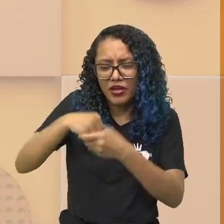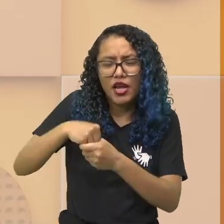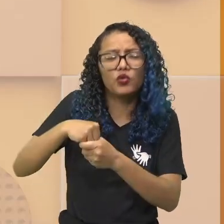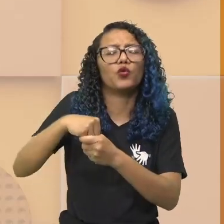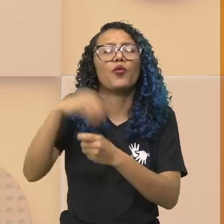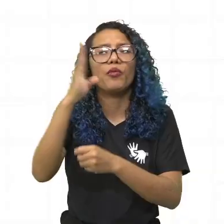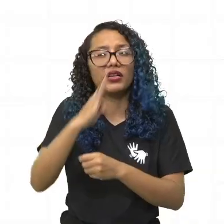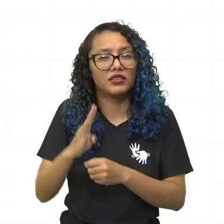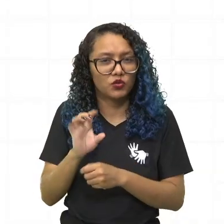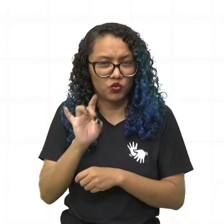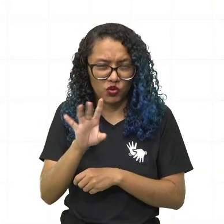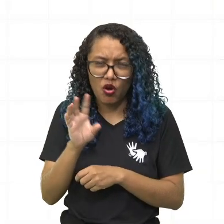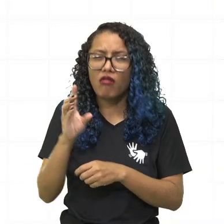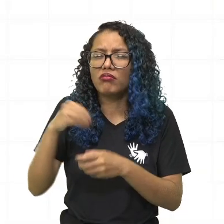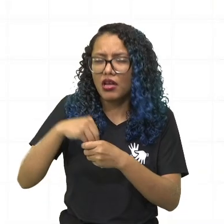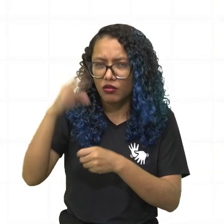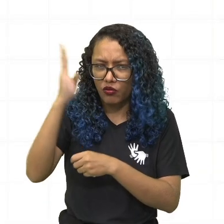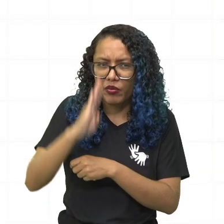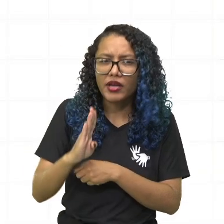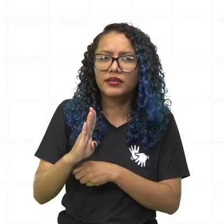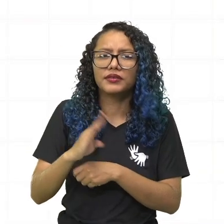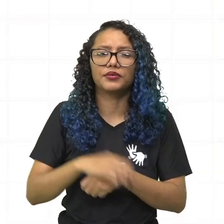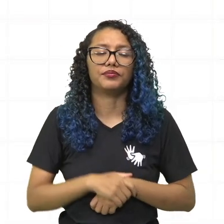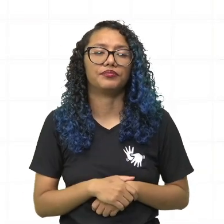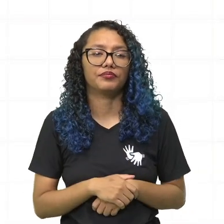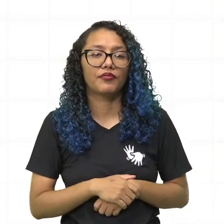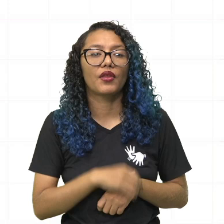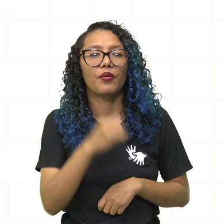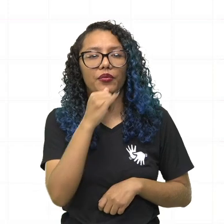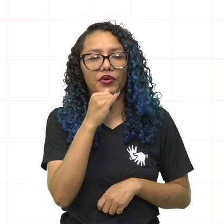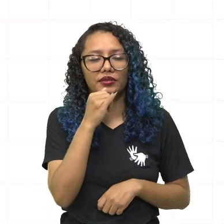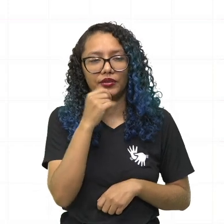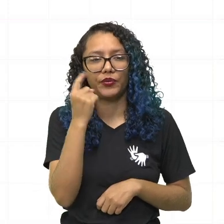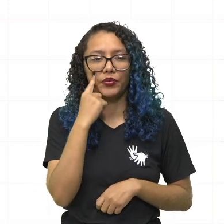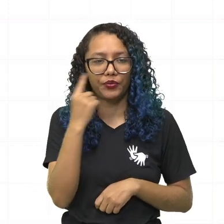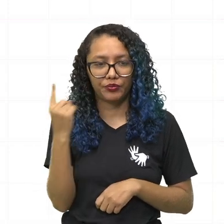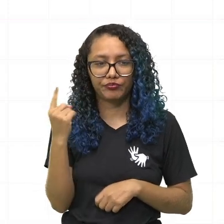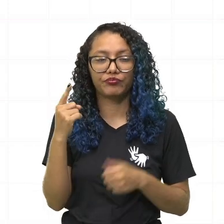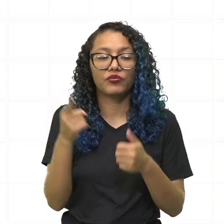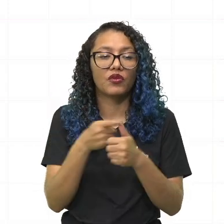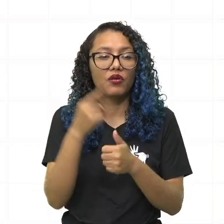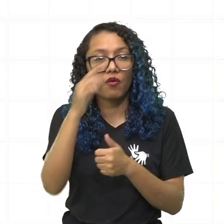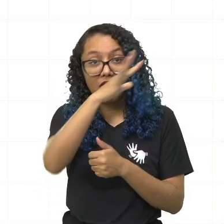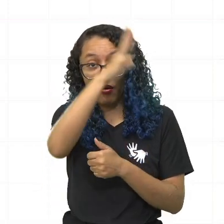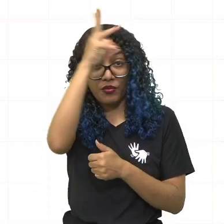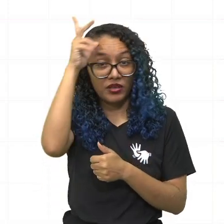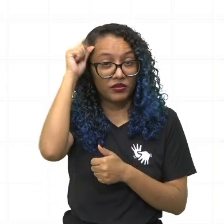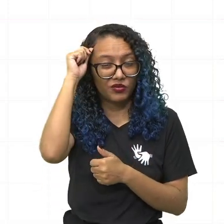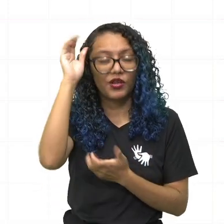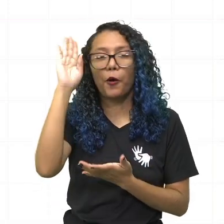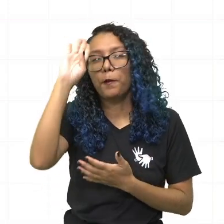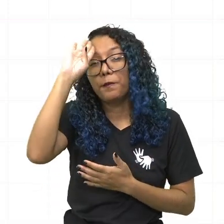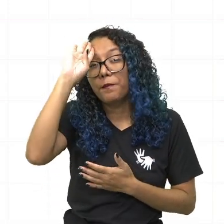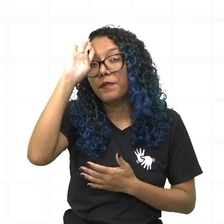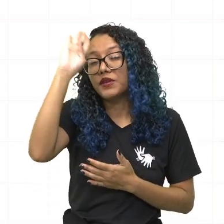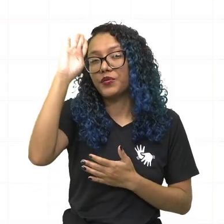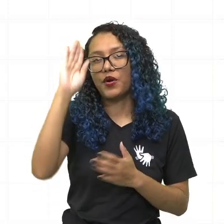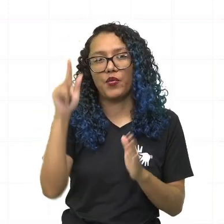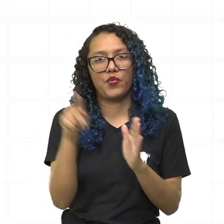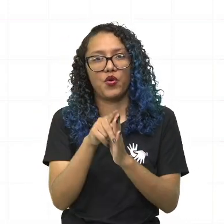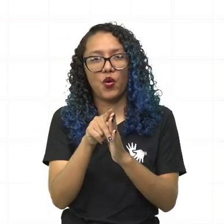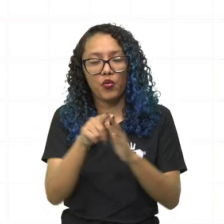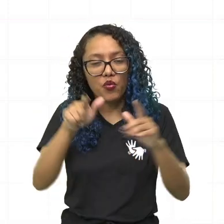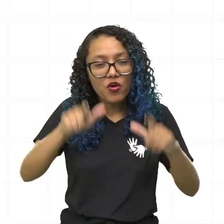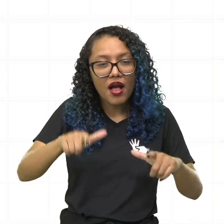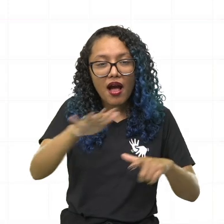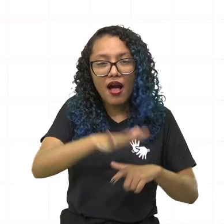Na próxima tela a gente vai ver até esses exemplos de rios, né? Rio Amazonas é muito importante, é o rio principal da bacia